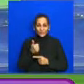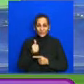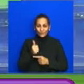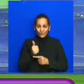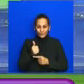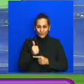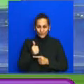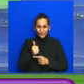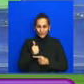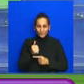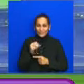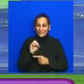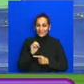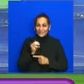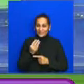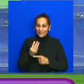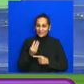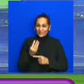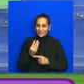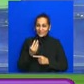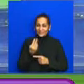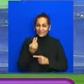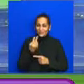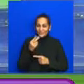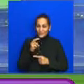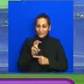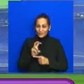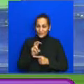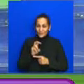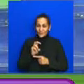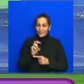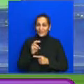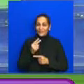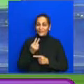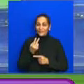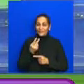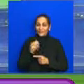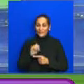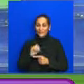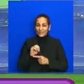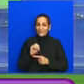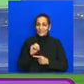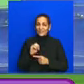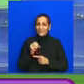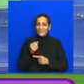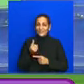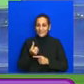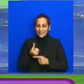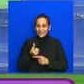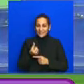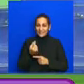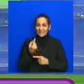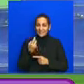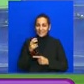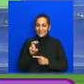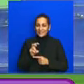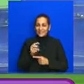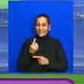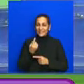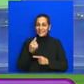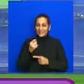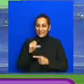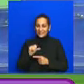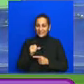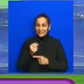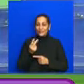10, 11, 03, 25, 20, 06, 15,